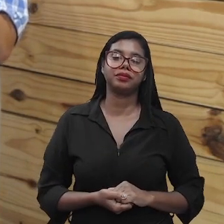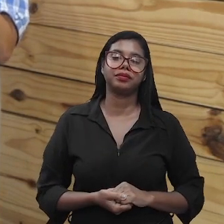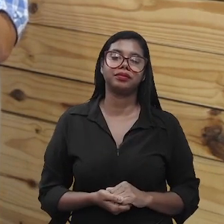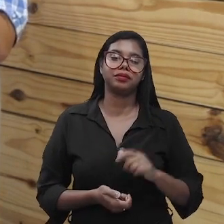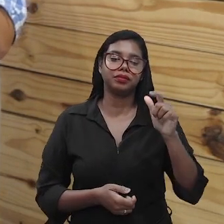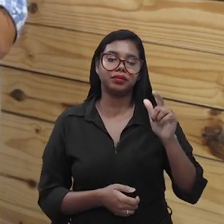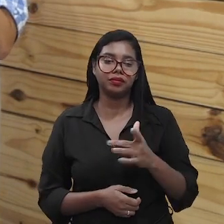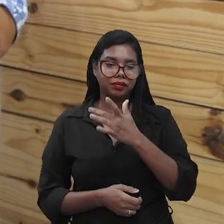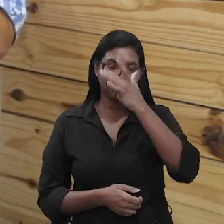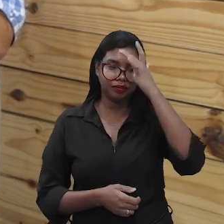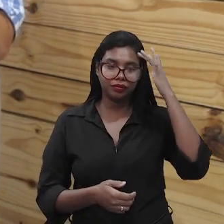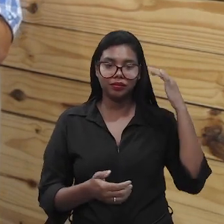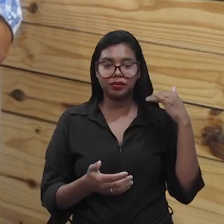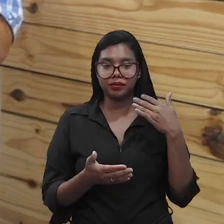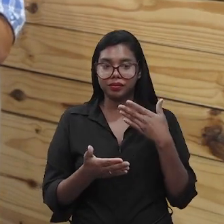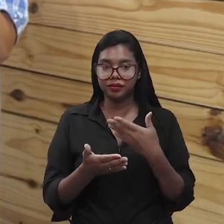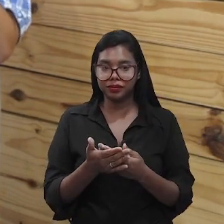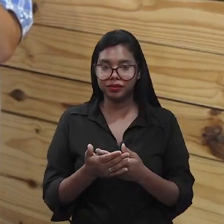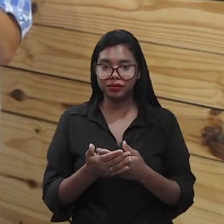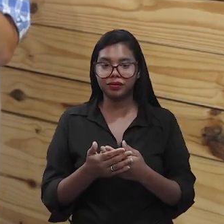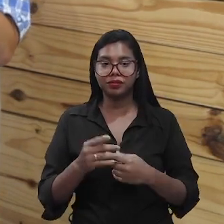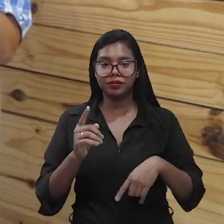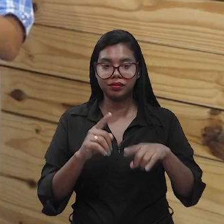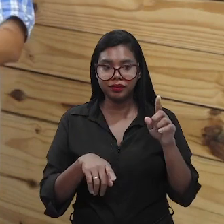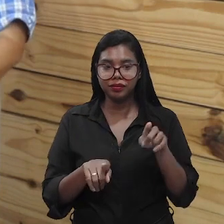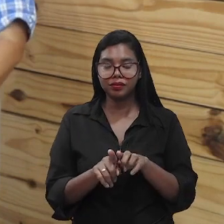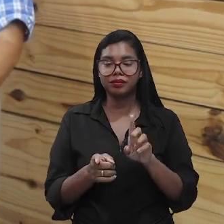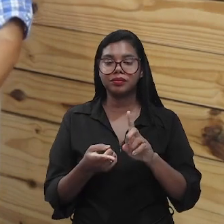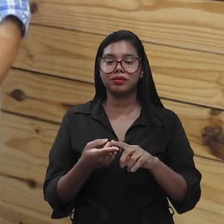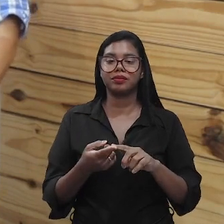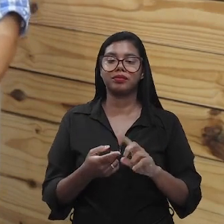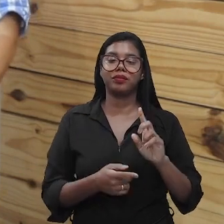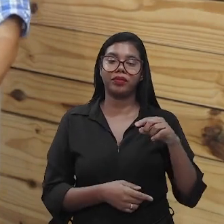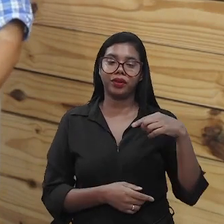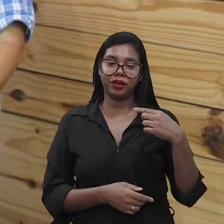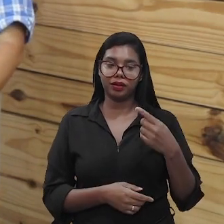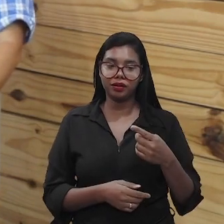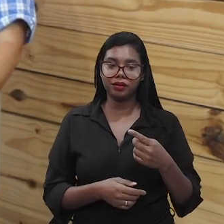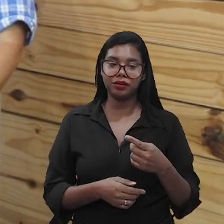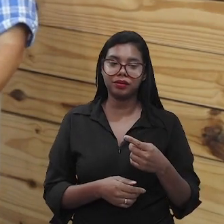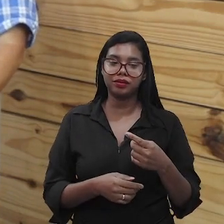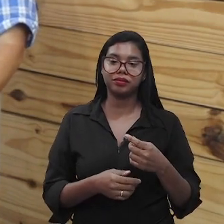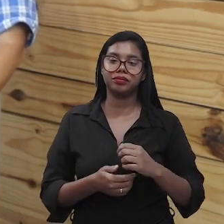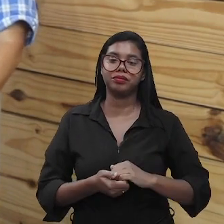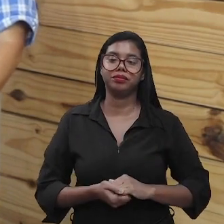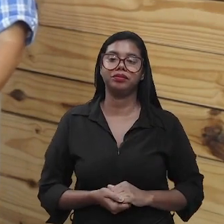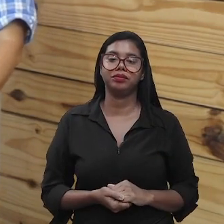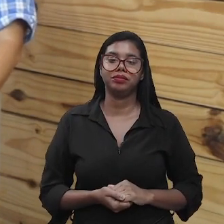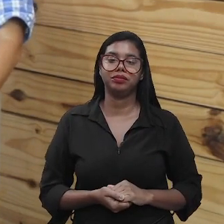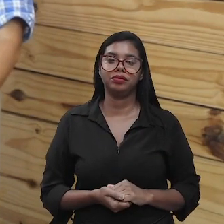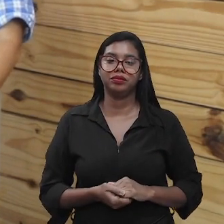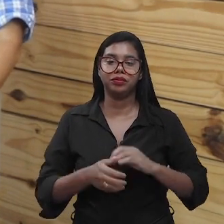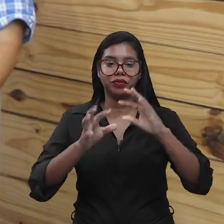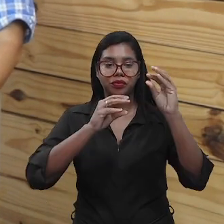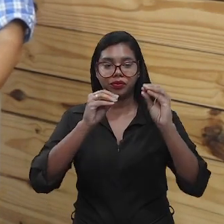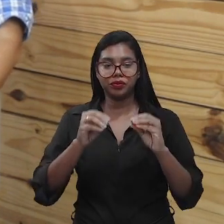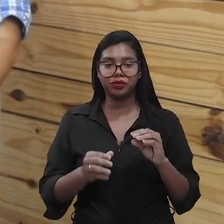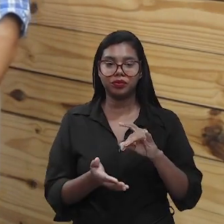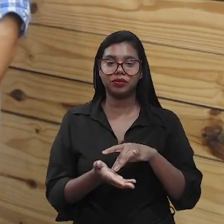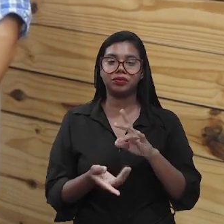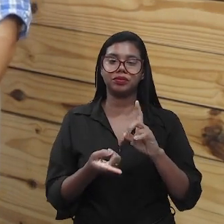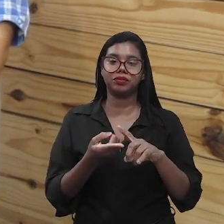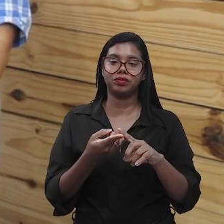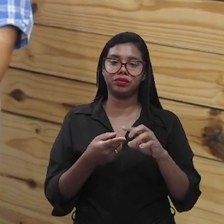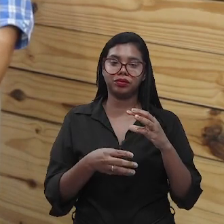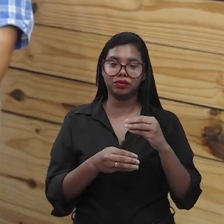uma chance que ela continue até os 7. Depois dos 7, vai caindo assim. Se você pegar qualquer gráfico, você vai ver que é engajamento depois dos 7